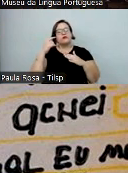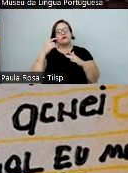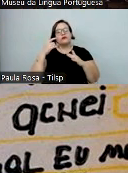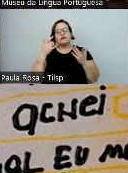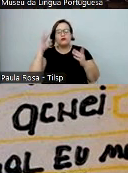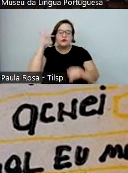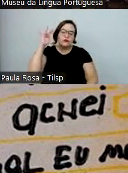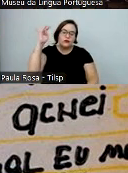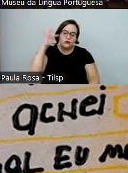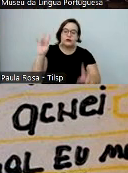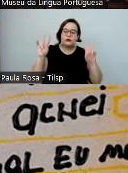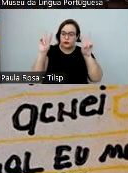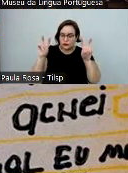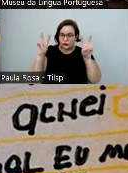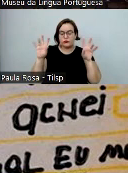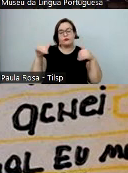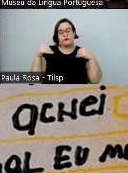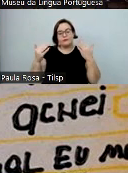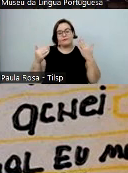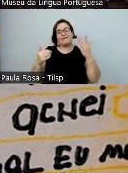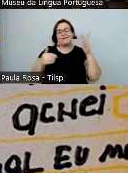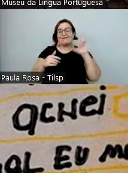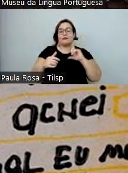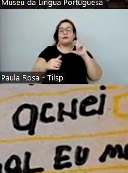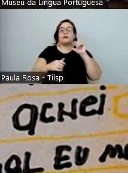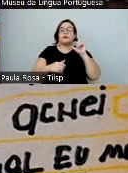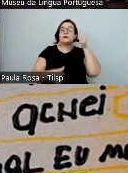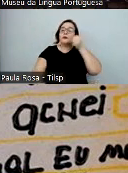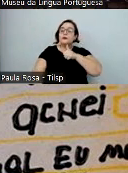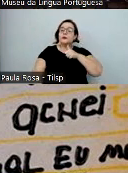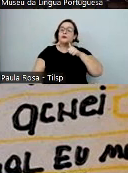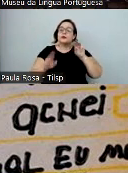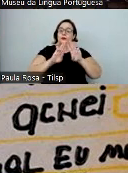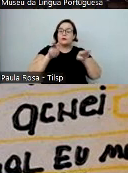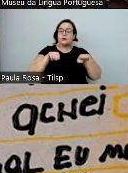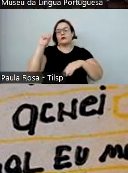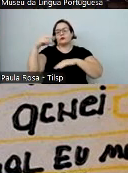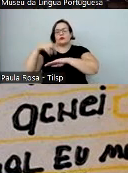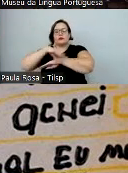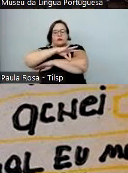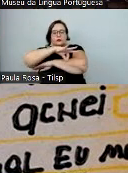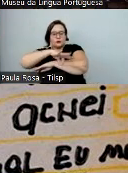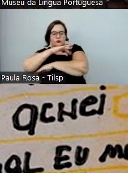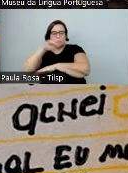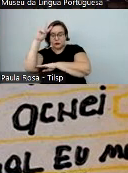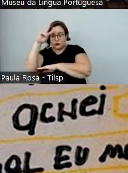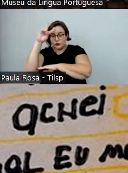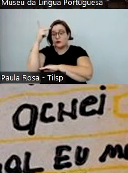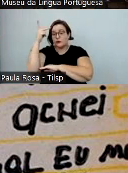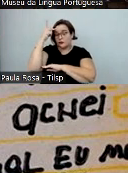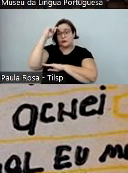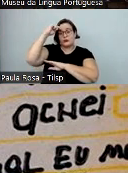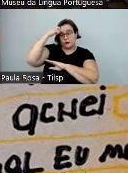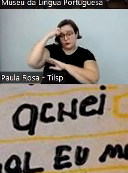temáticos né então trouxe aqui então as mulheres no museu ou arquitetura e história da São Paulo Negra então para além da própria ação